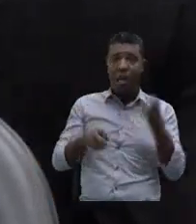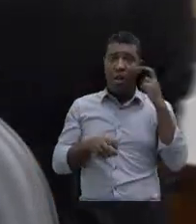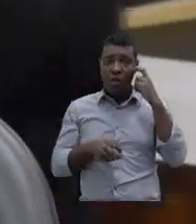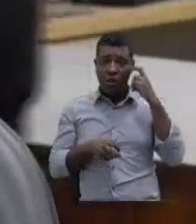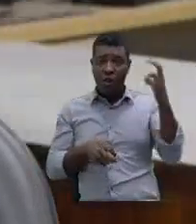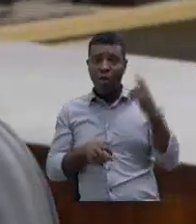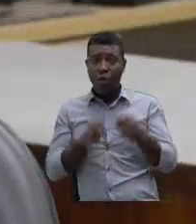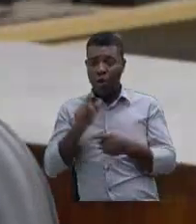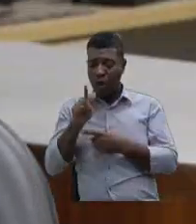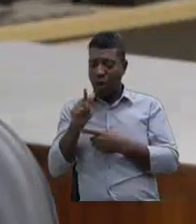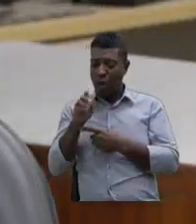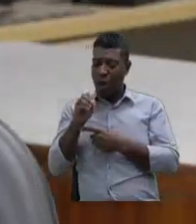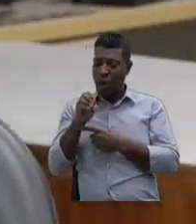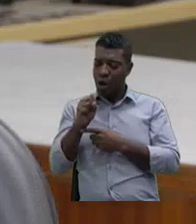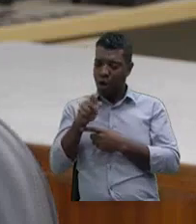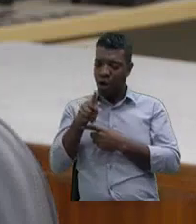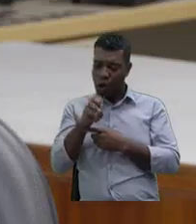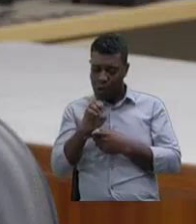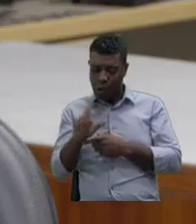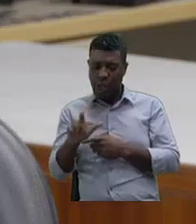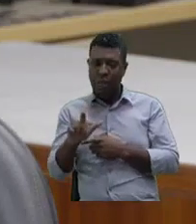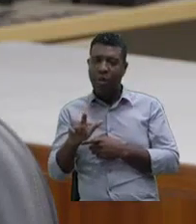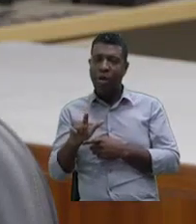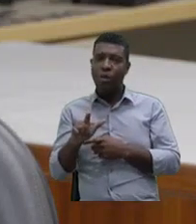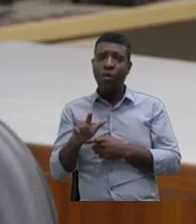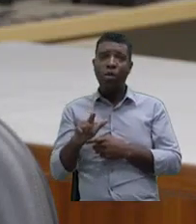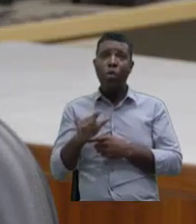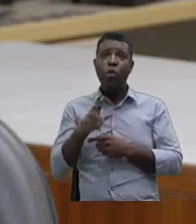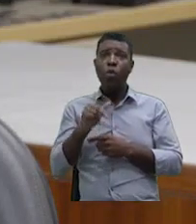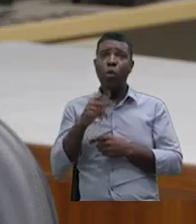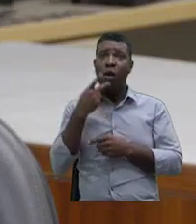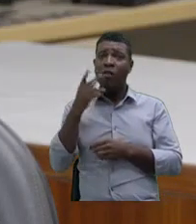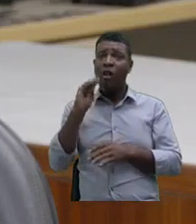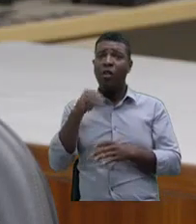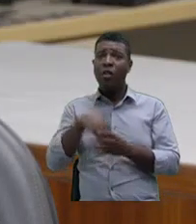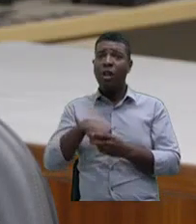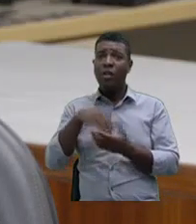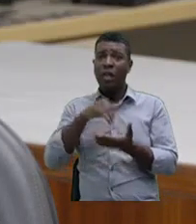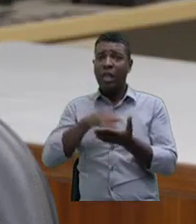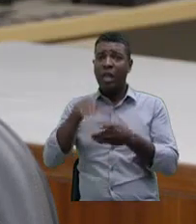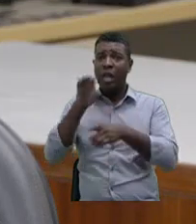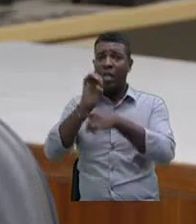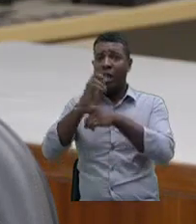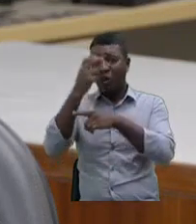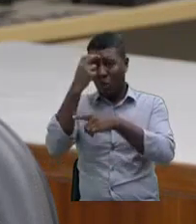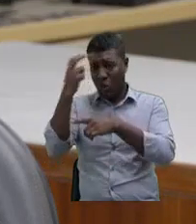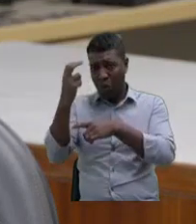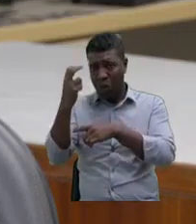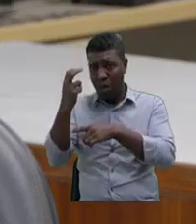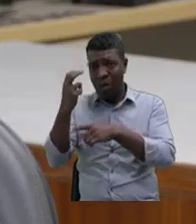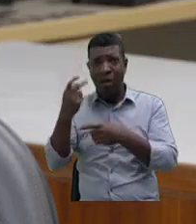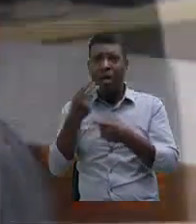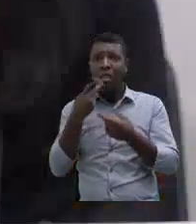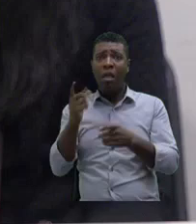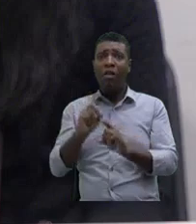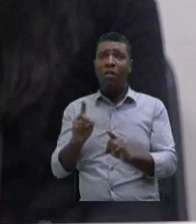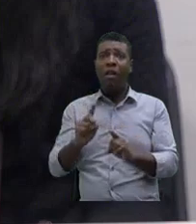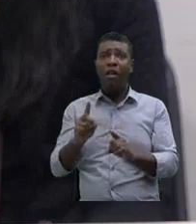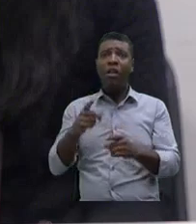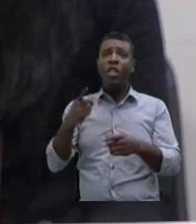gospel, isso nunca foi dito na Secretaria de Estado de Cultura, nunca. havia um preconceito